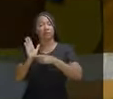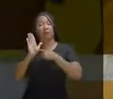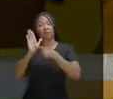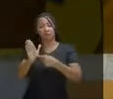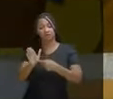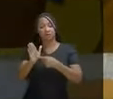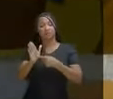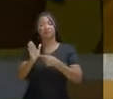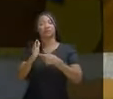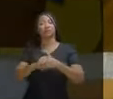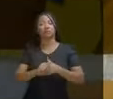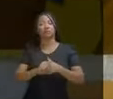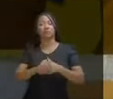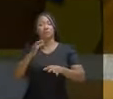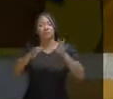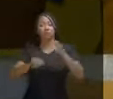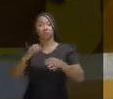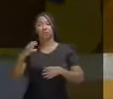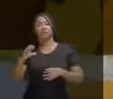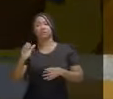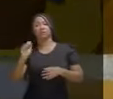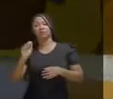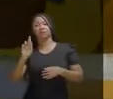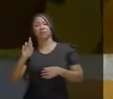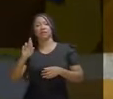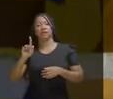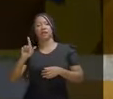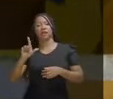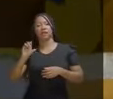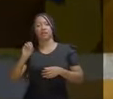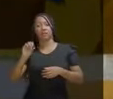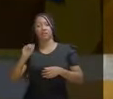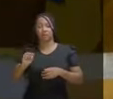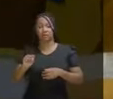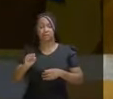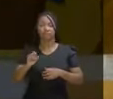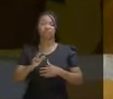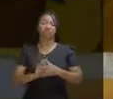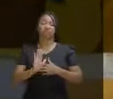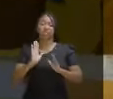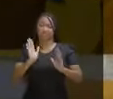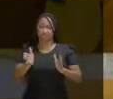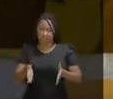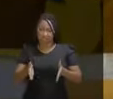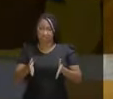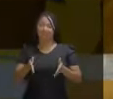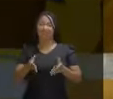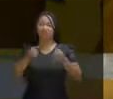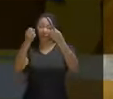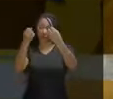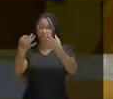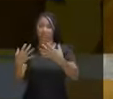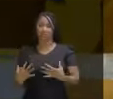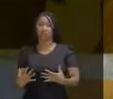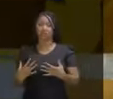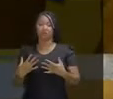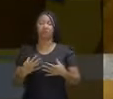apresentadas pelo juiz Carlos Torque. Então, feito essas breves